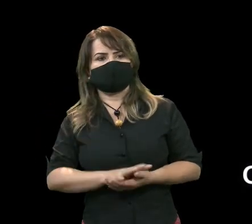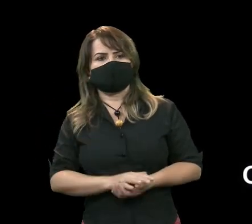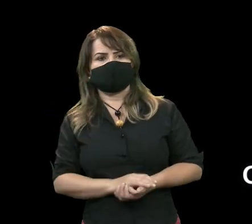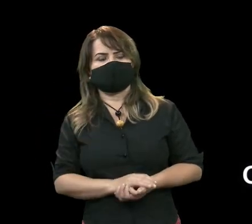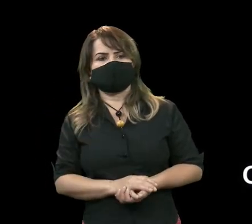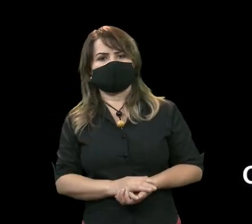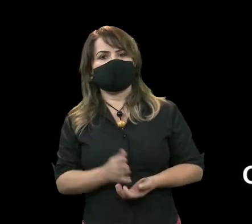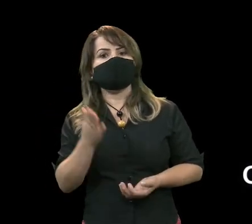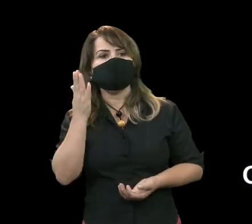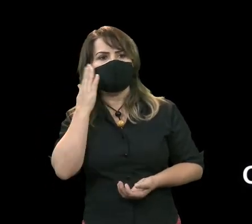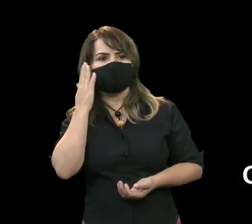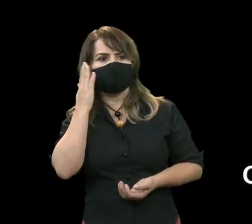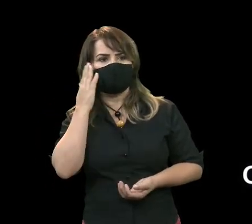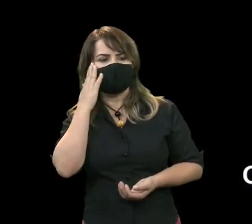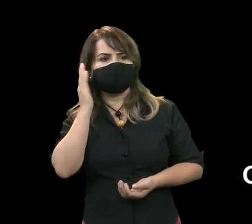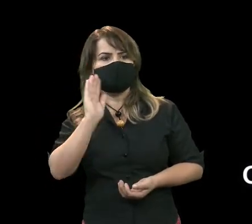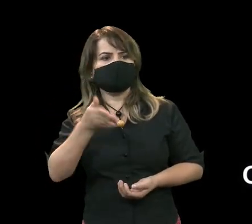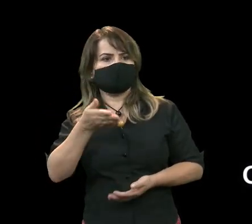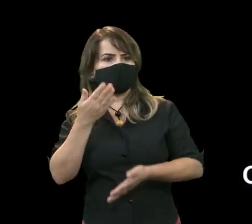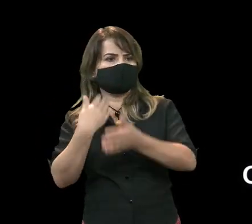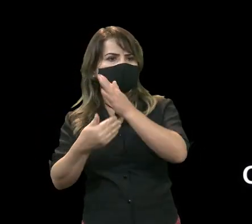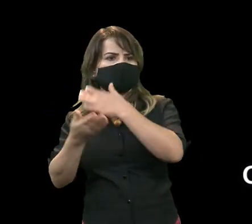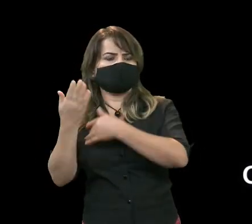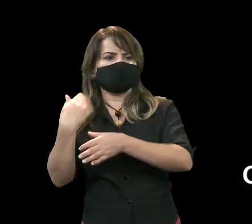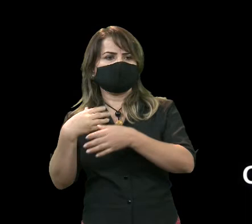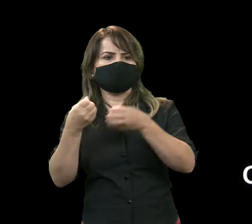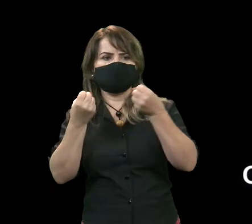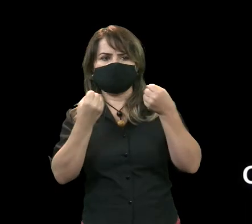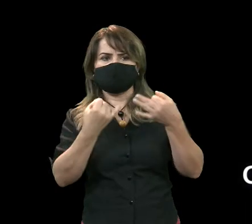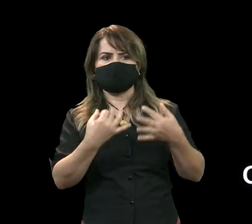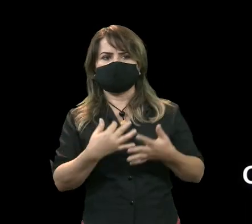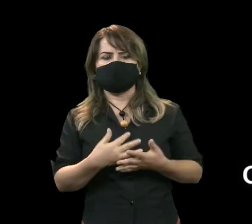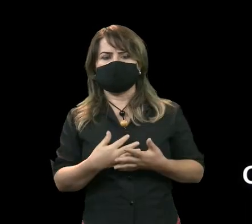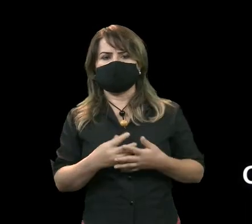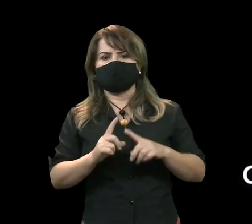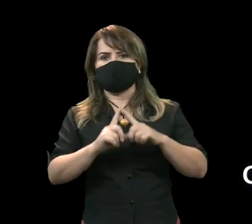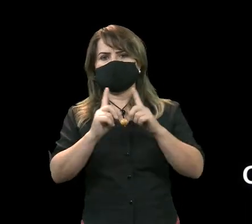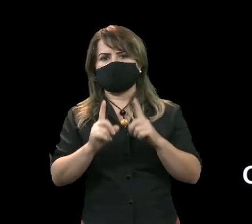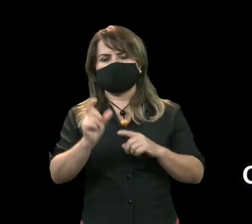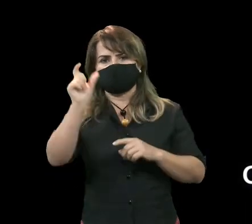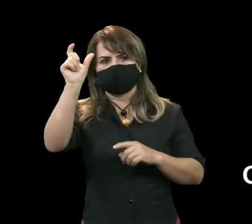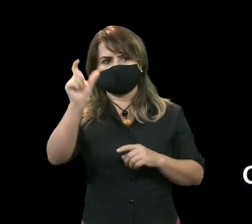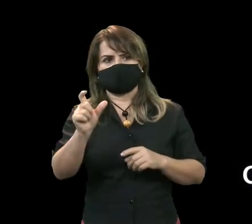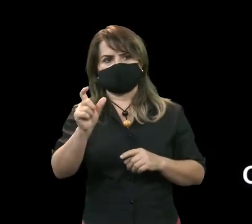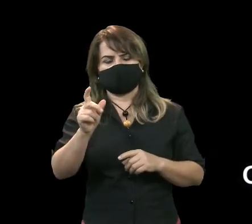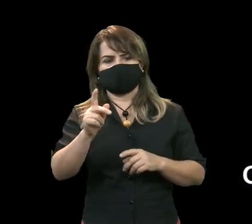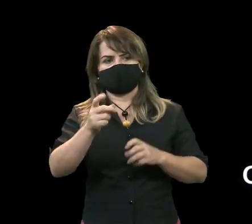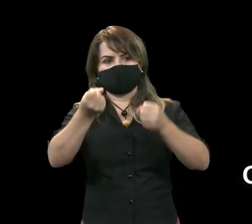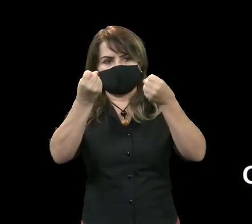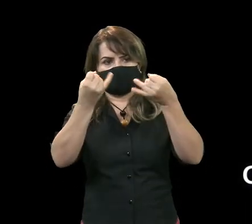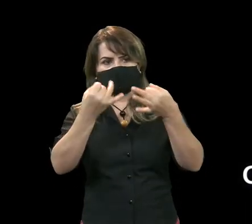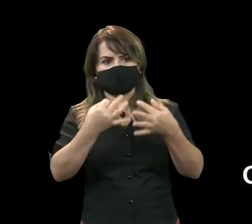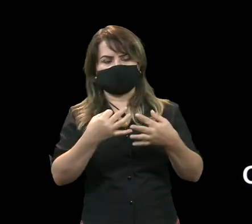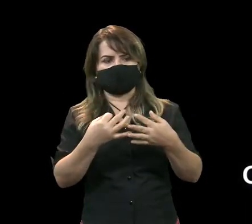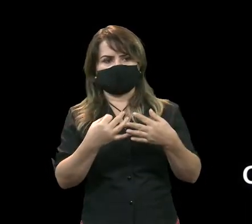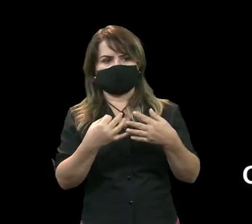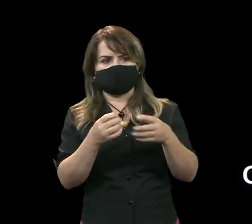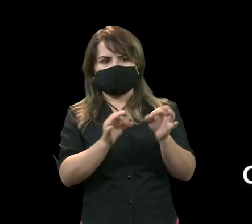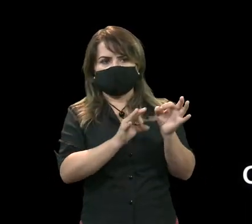Eu sei que é matéria vencida, mas o seu pronunciamento aí, o senhor falou que esse projeto está